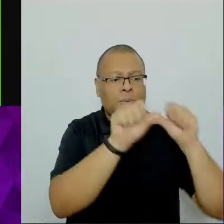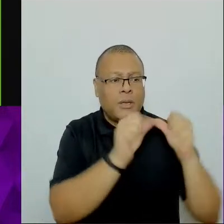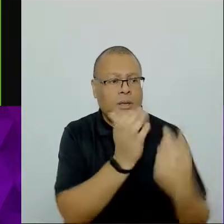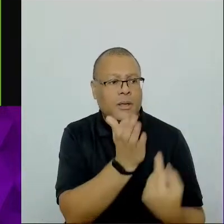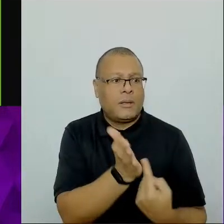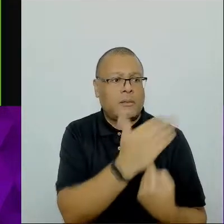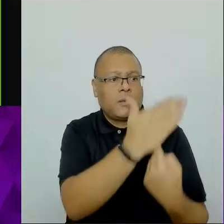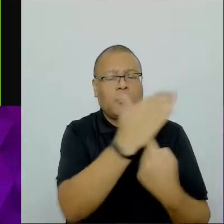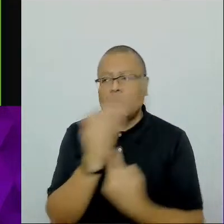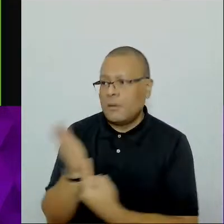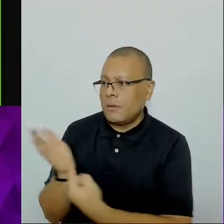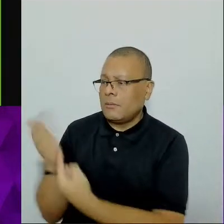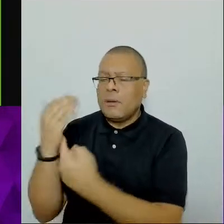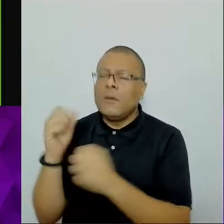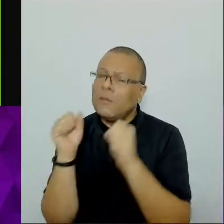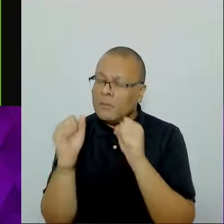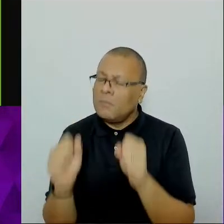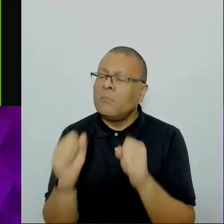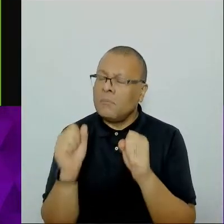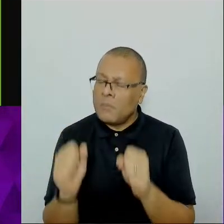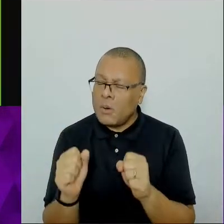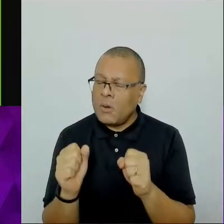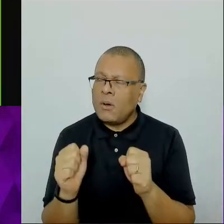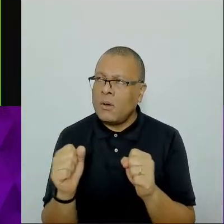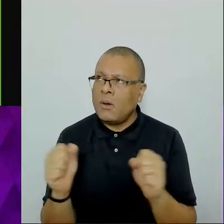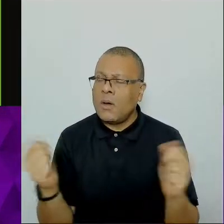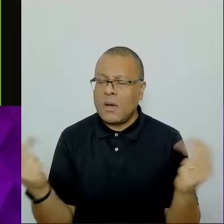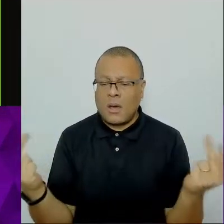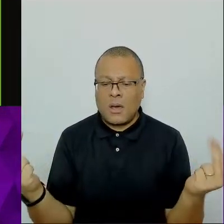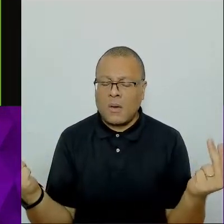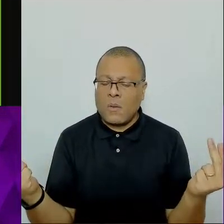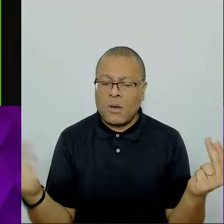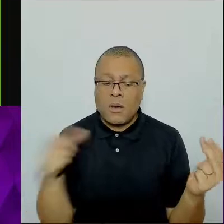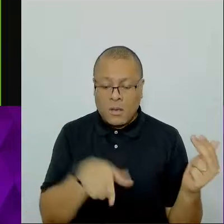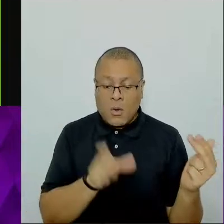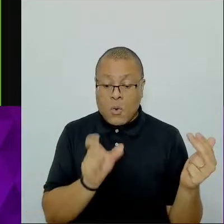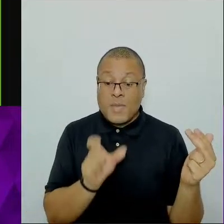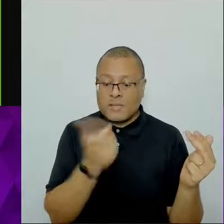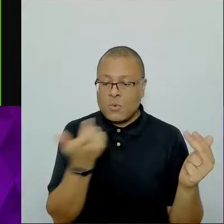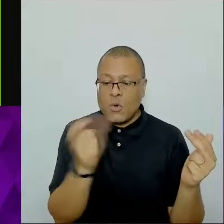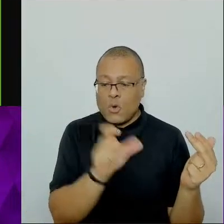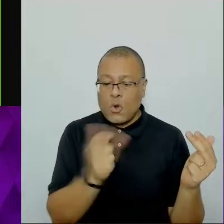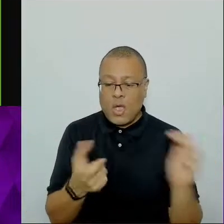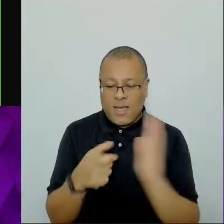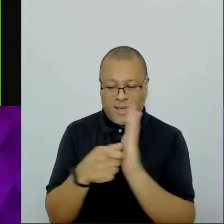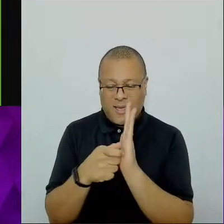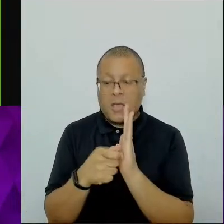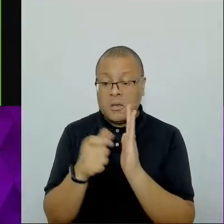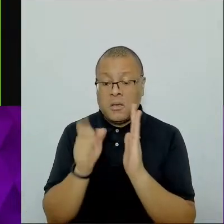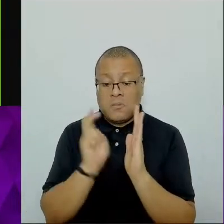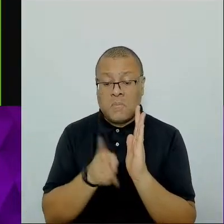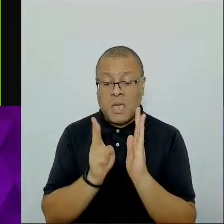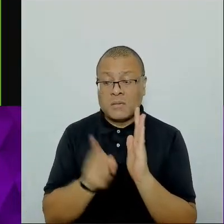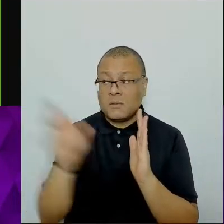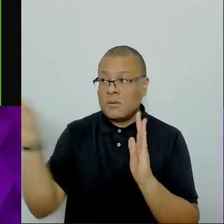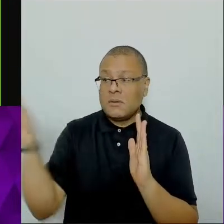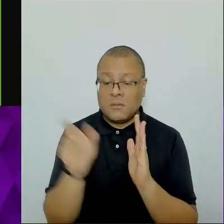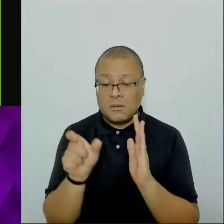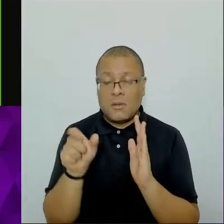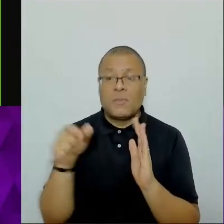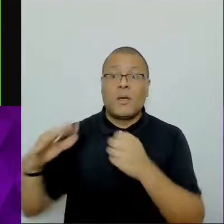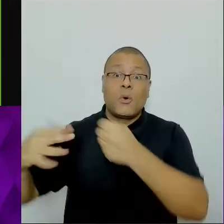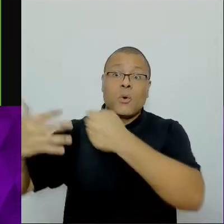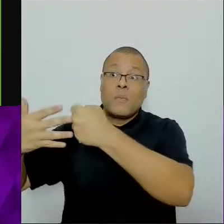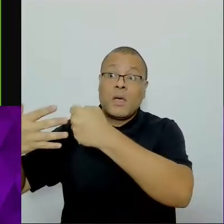tecnologias. E aí, de maneira equivalente, né, elas vão interagir com o mesmo aplicativo. Por exemplo, eu posso alterar meu banco de